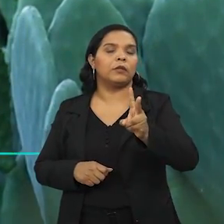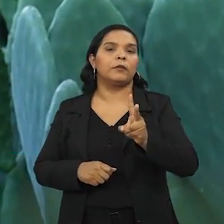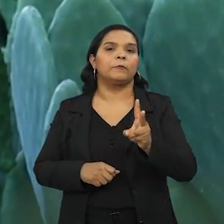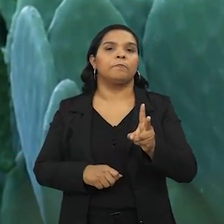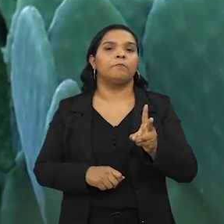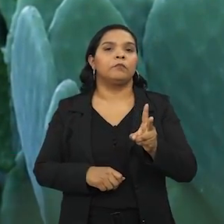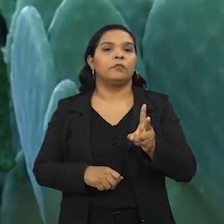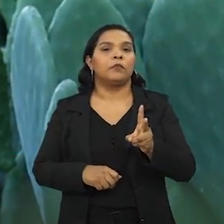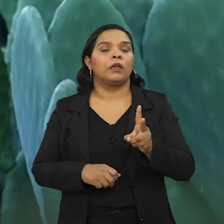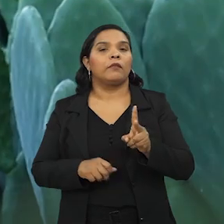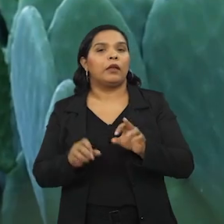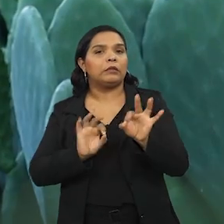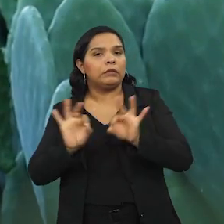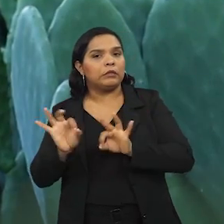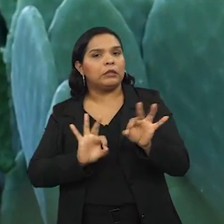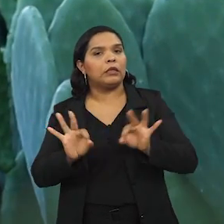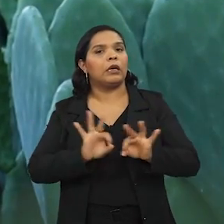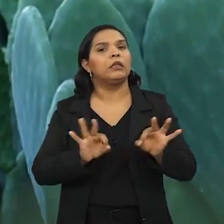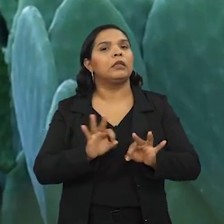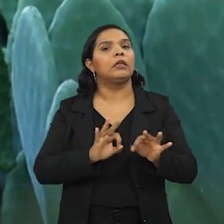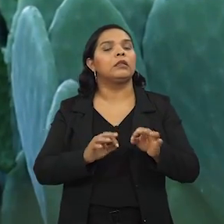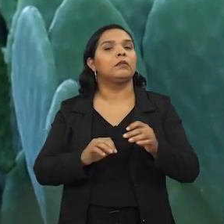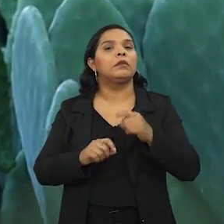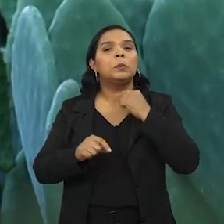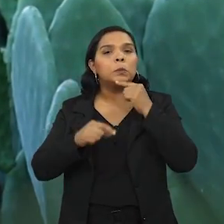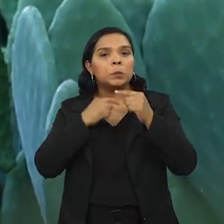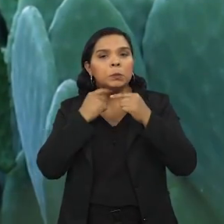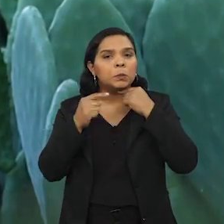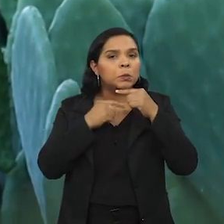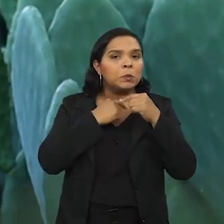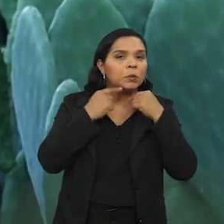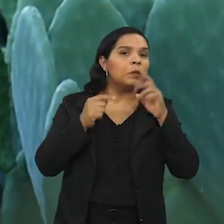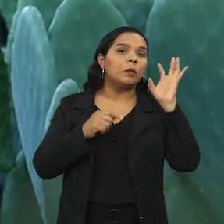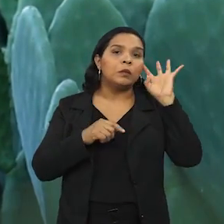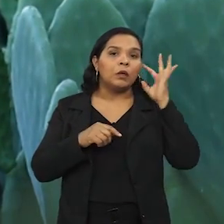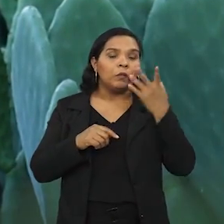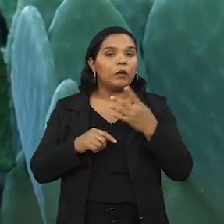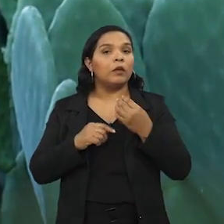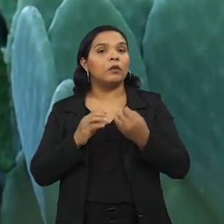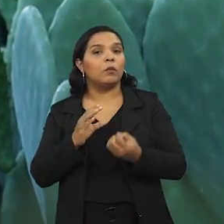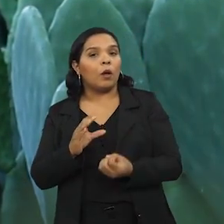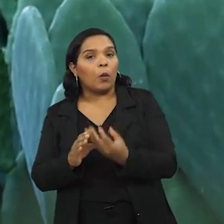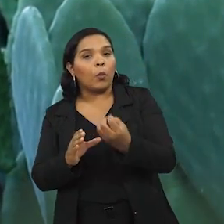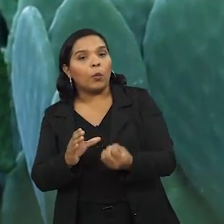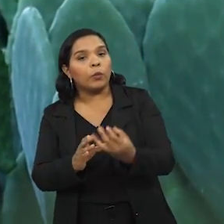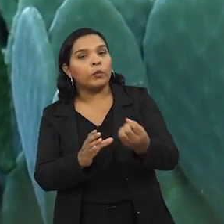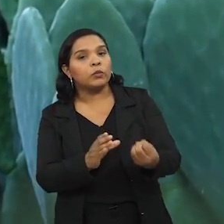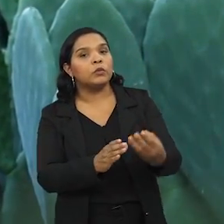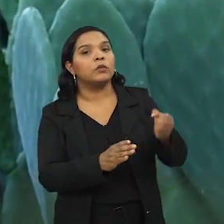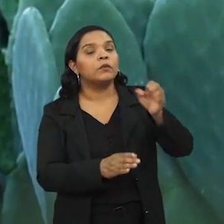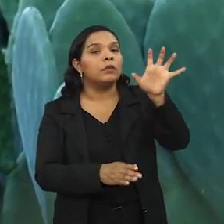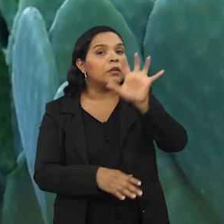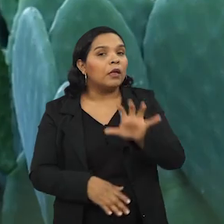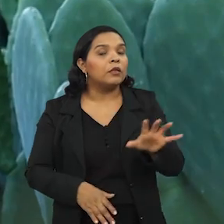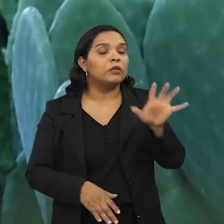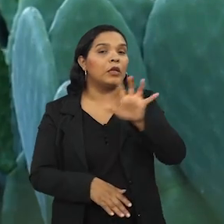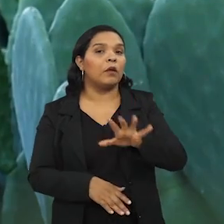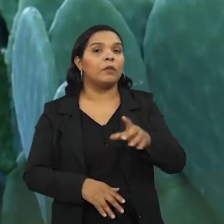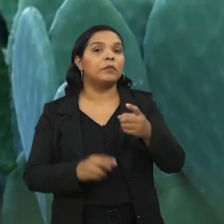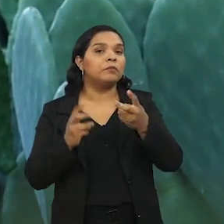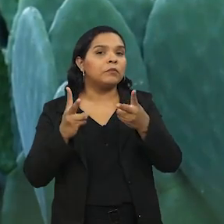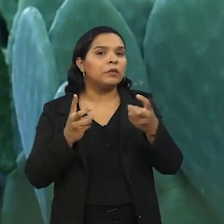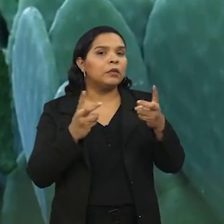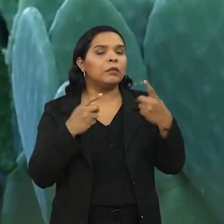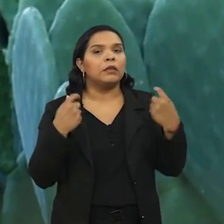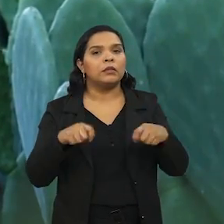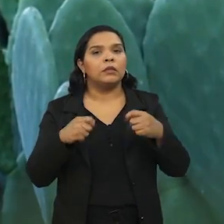vai elucidando, tirando algumas dúvidas sobre o cultivo na região e a partir daí a gente